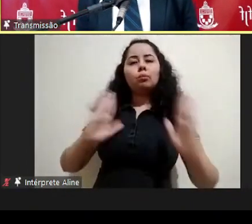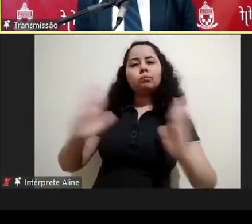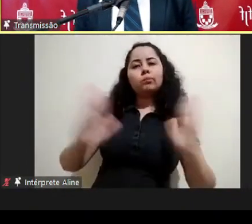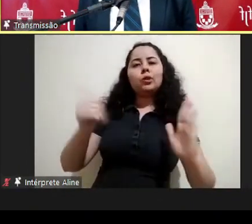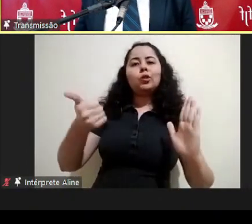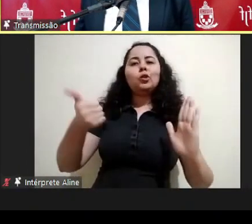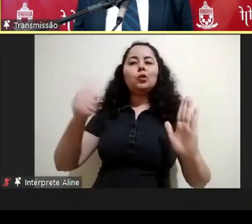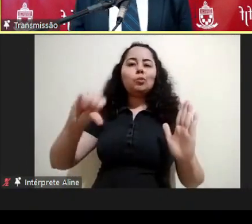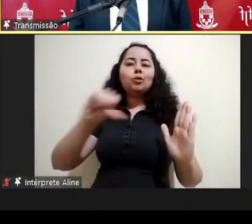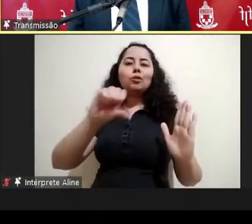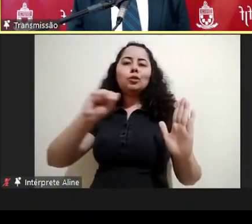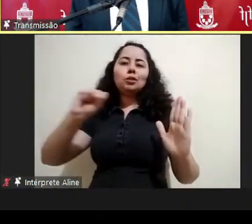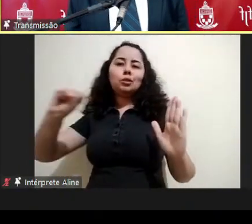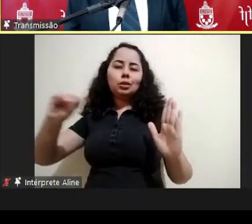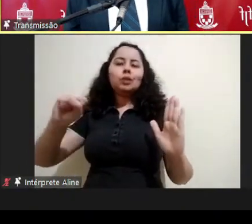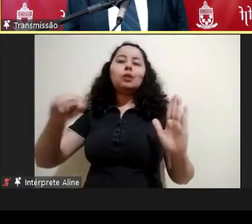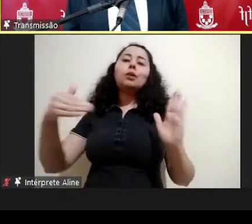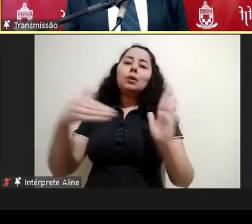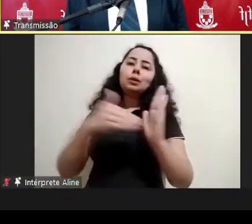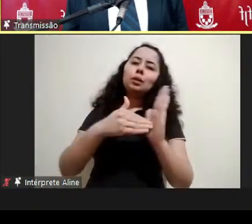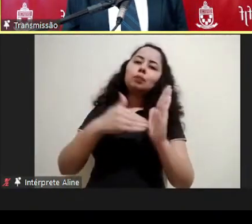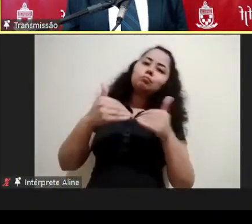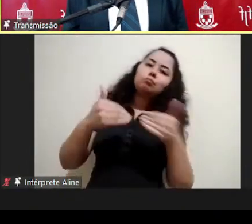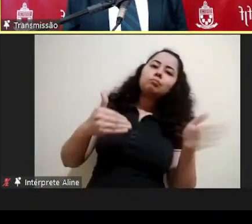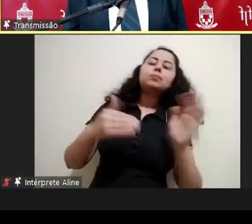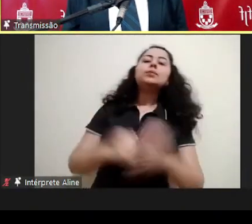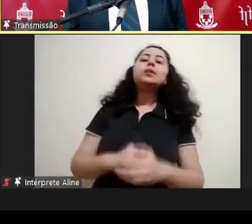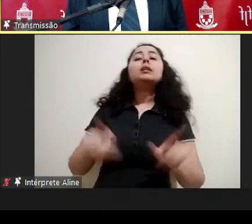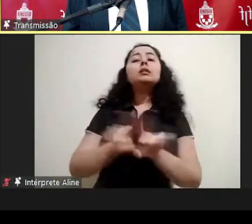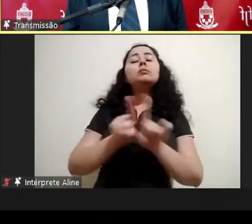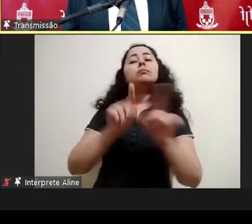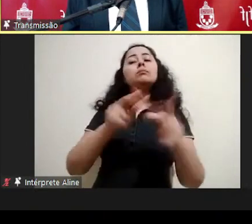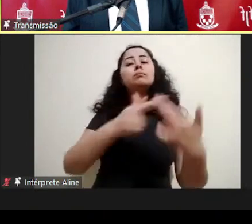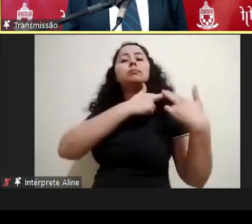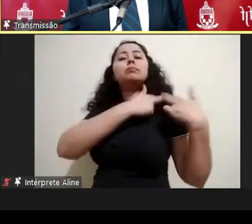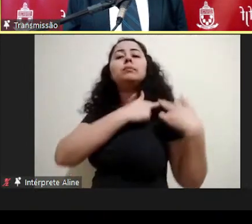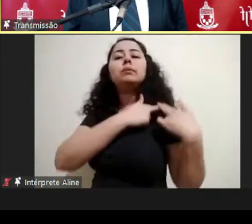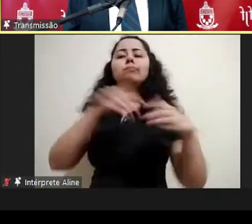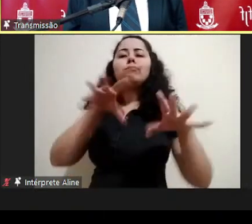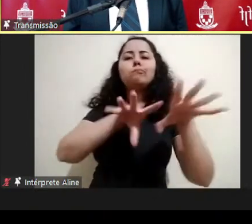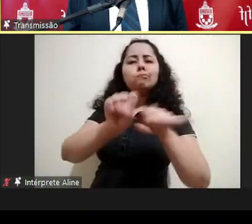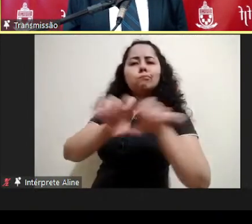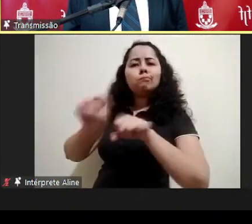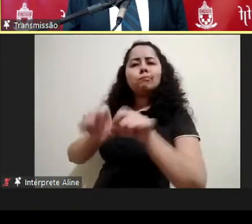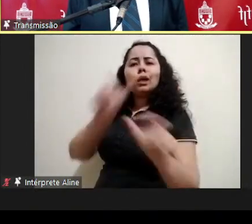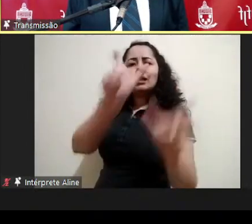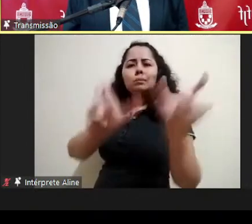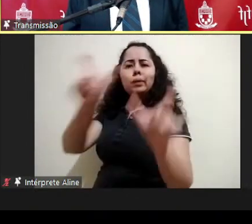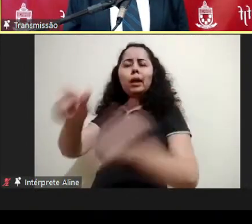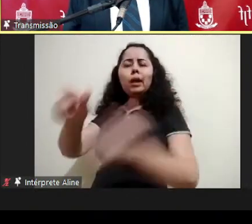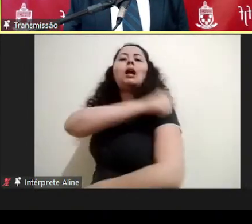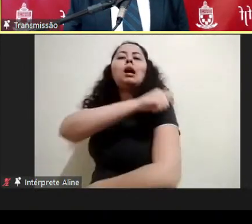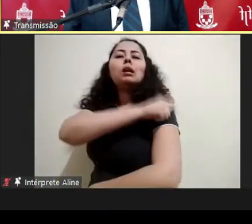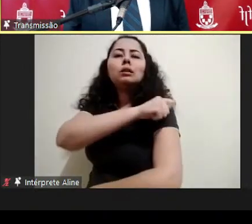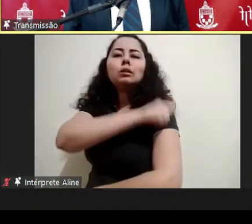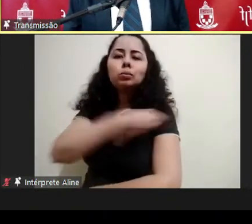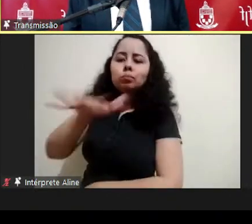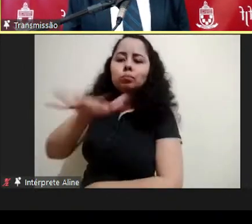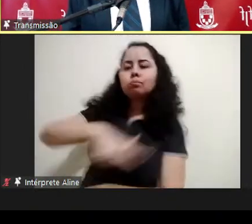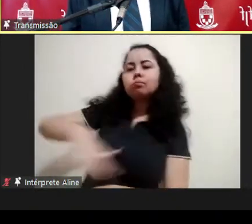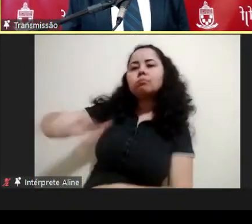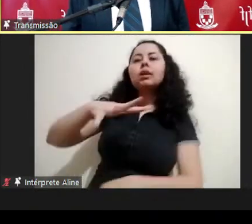tendo sido responsável pela formação de dezenas de residentes em pneumologia, que hoje se